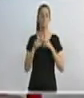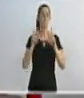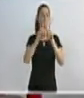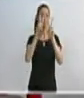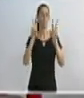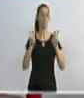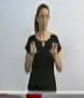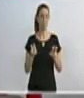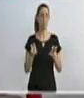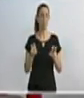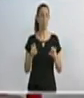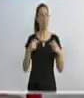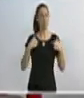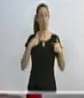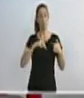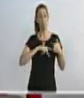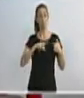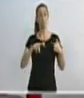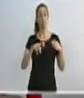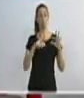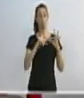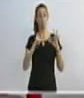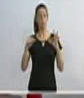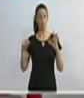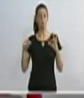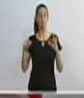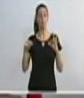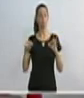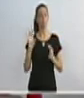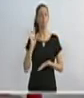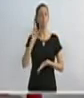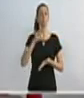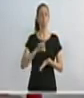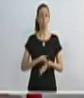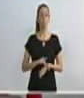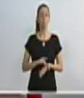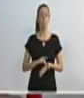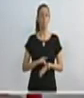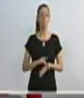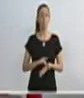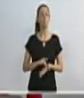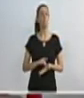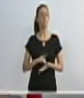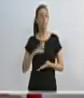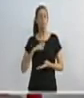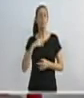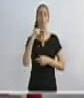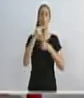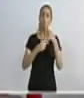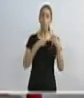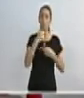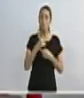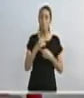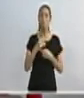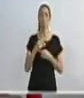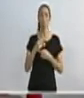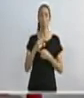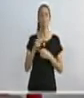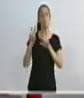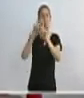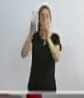me cabe, como presidente da FAEMA, até dirimir algumas dúvidas relacionadas à questão